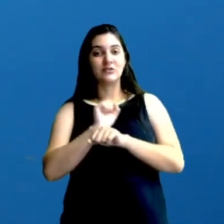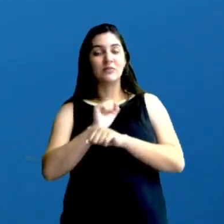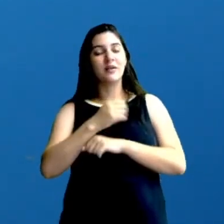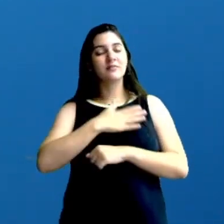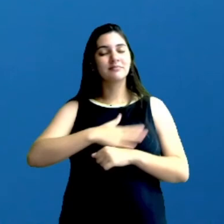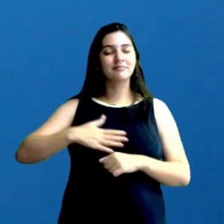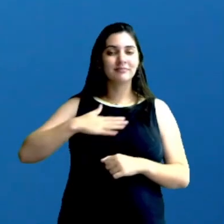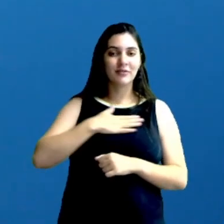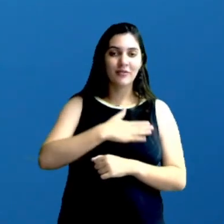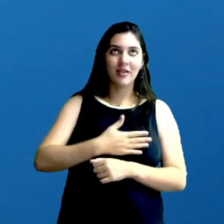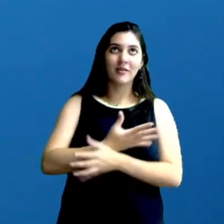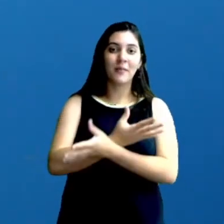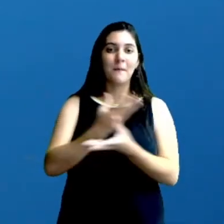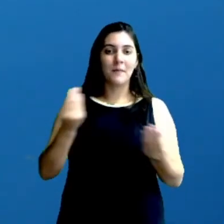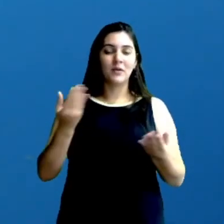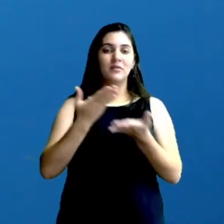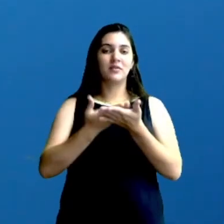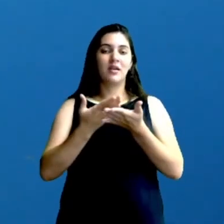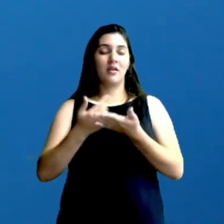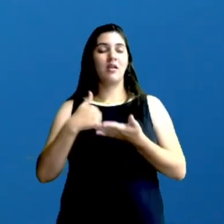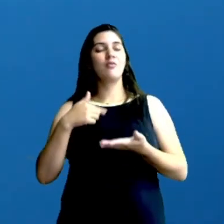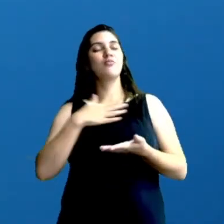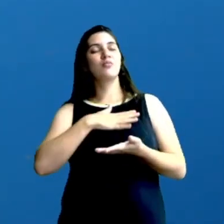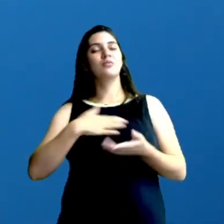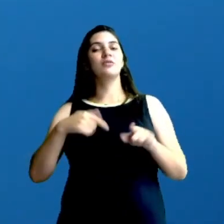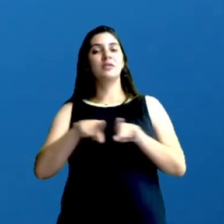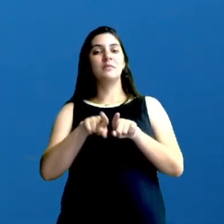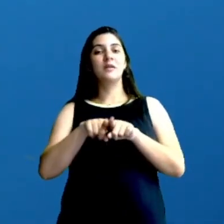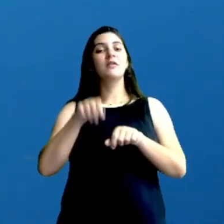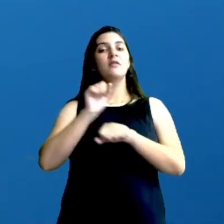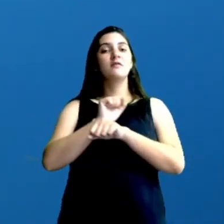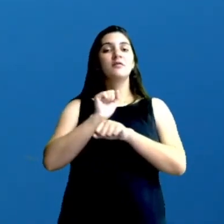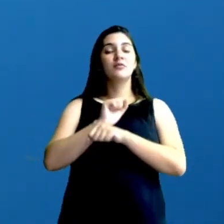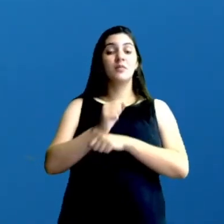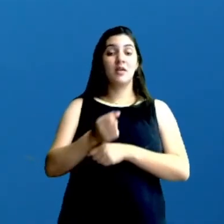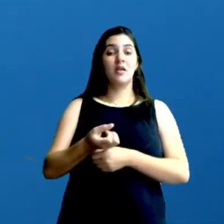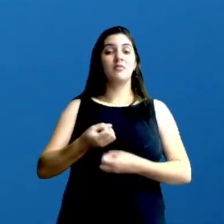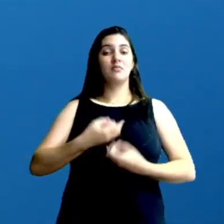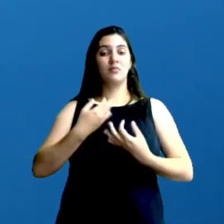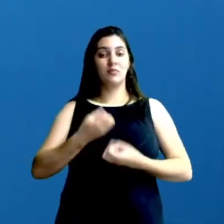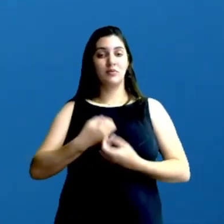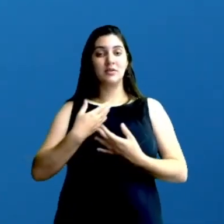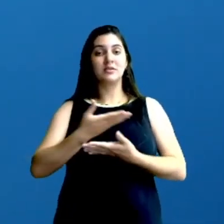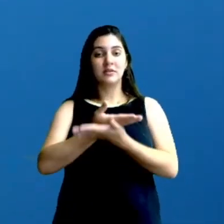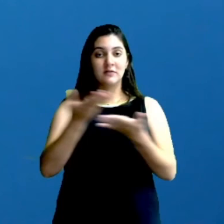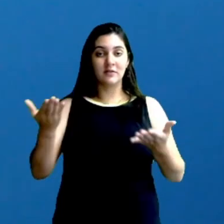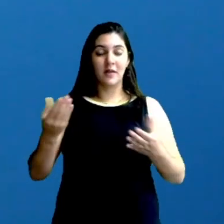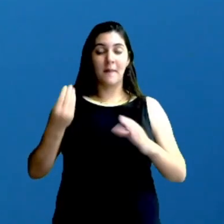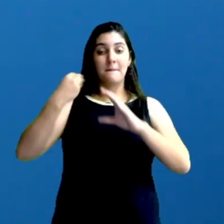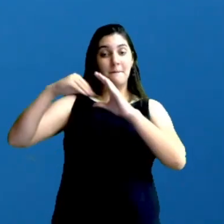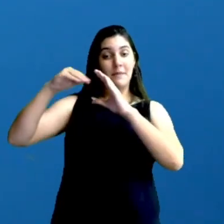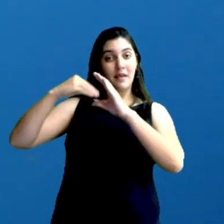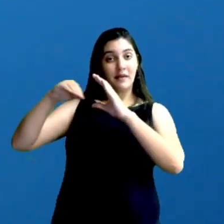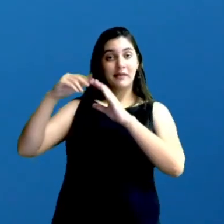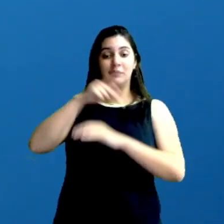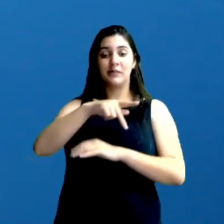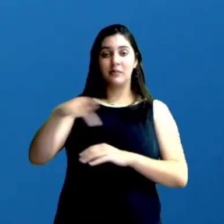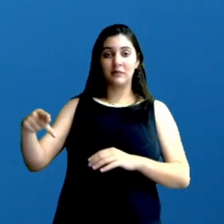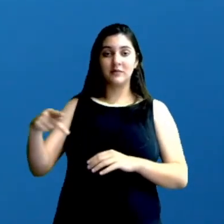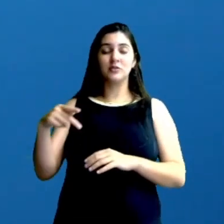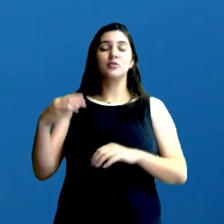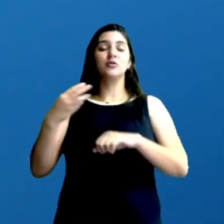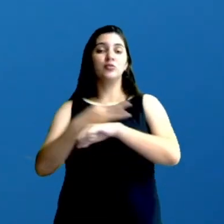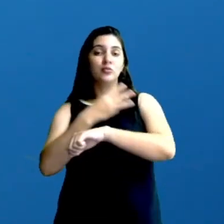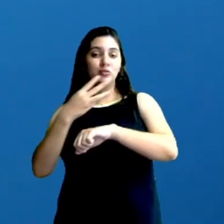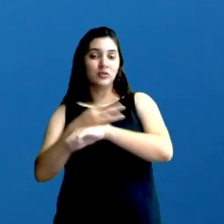vocês tenham gostado demais dessa aula como eu gostei e vou esperar as coisas de vocês mandem aí para professora de vocês o